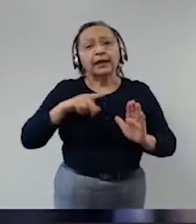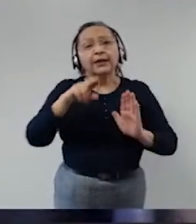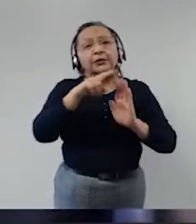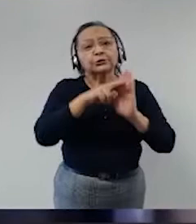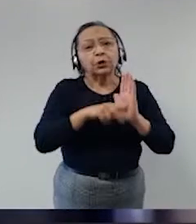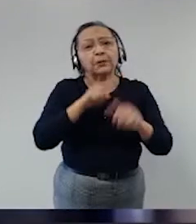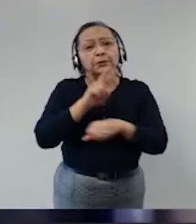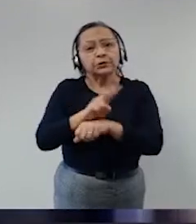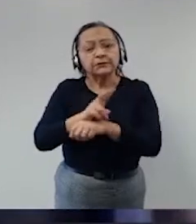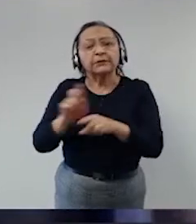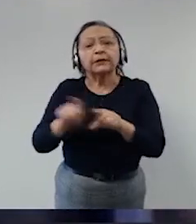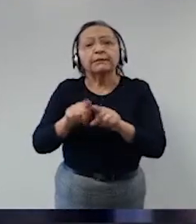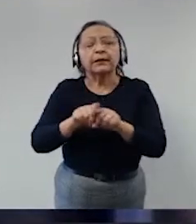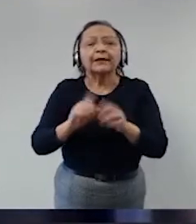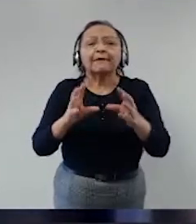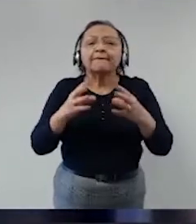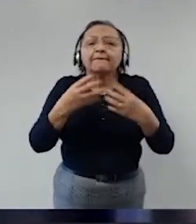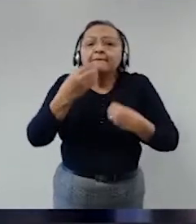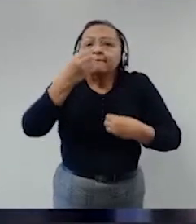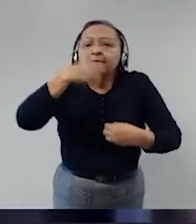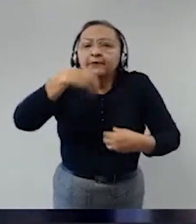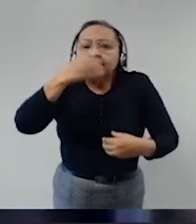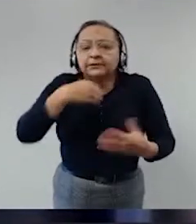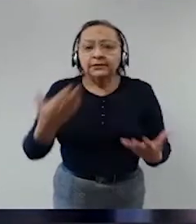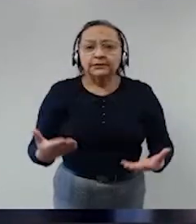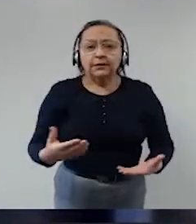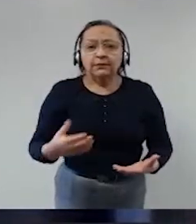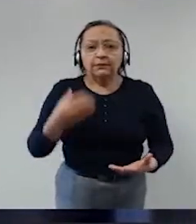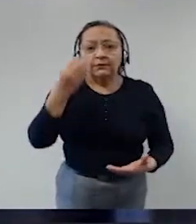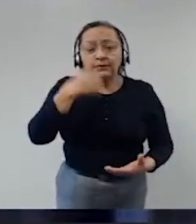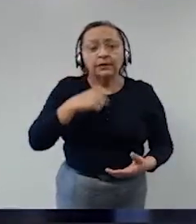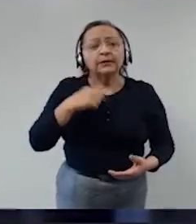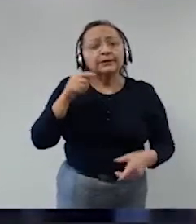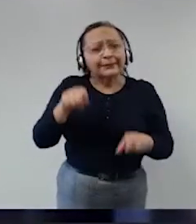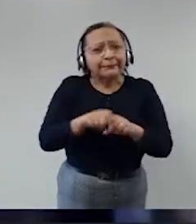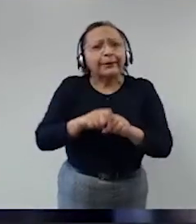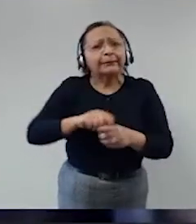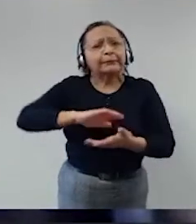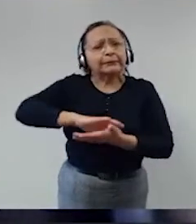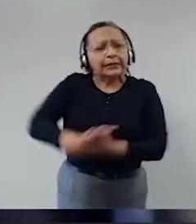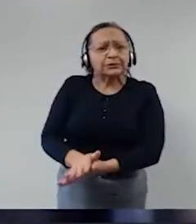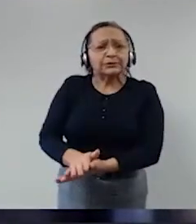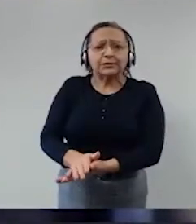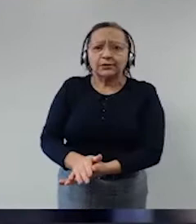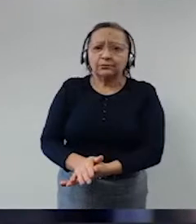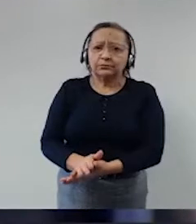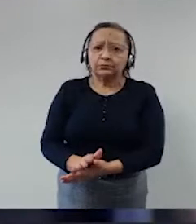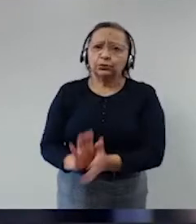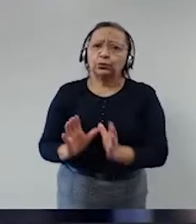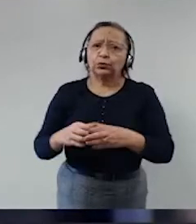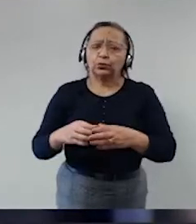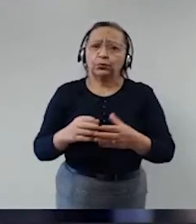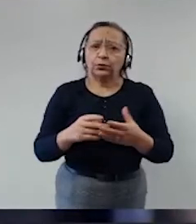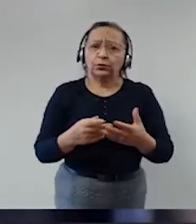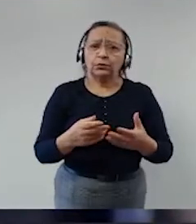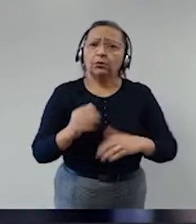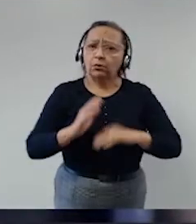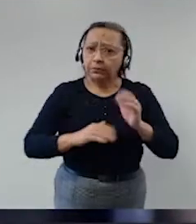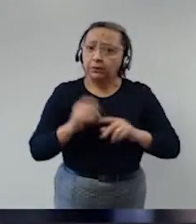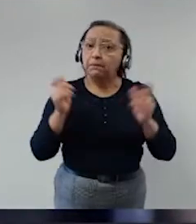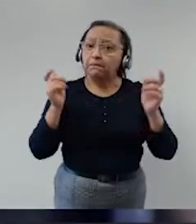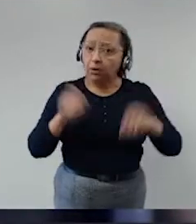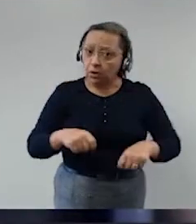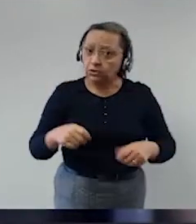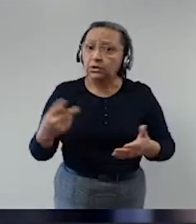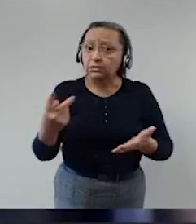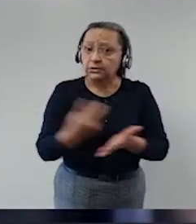protetivas, e na fragilização, e posso até dizer, destruição do ente coletivo obreiro, isso pode